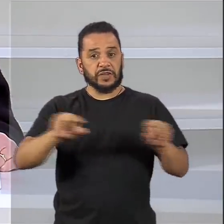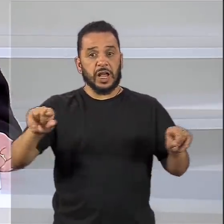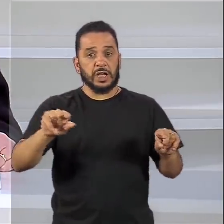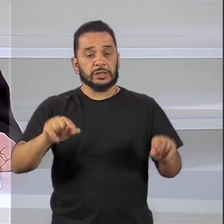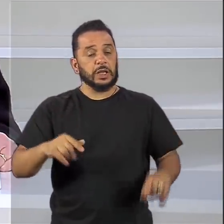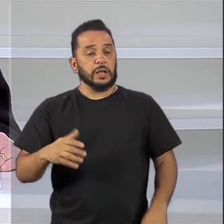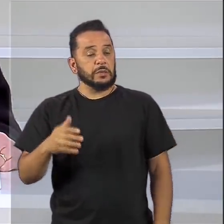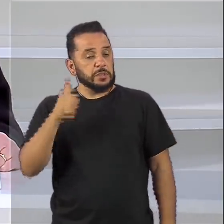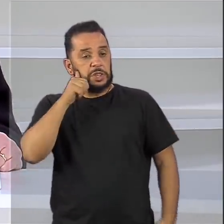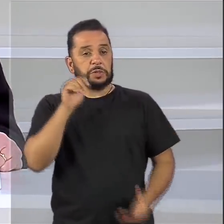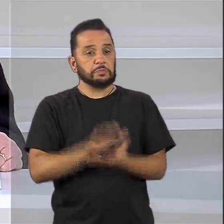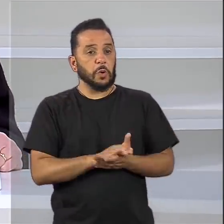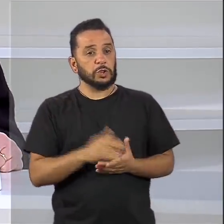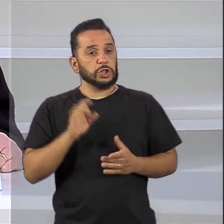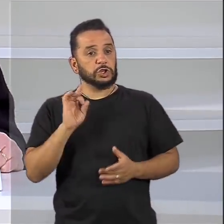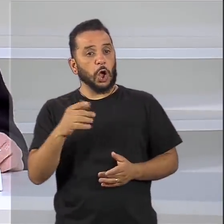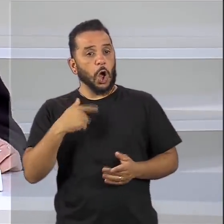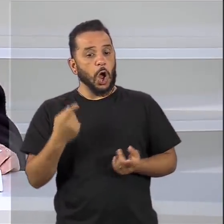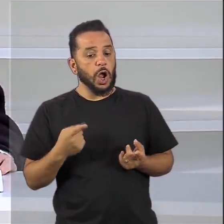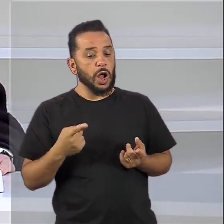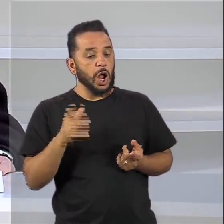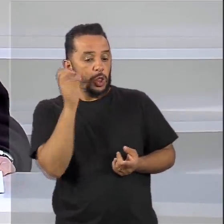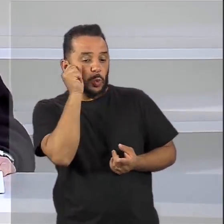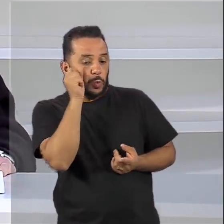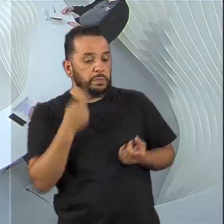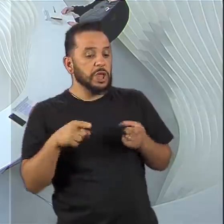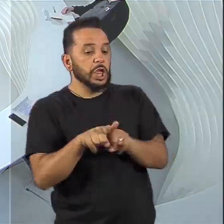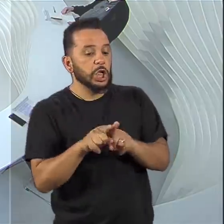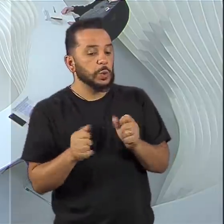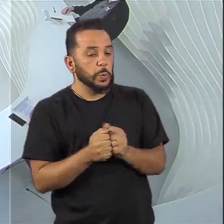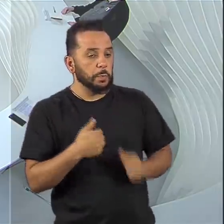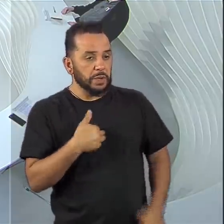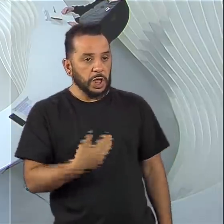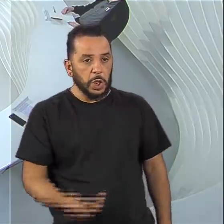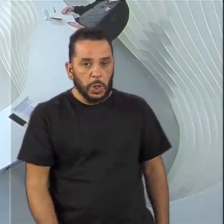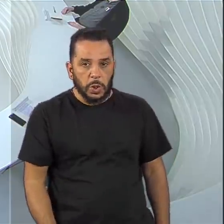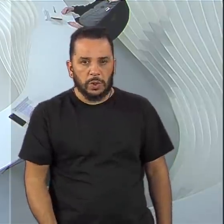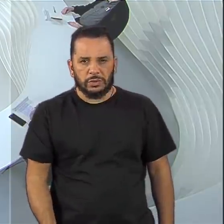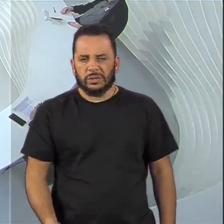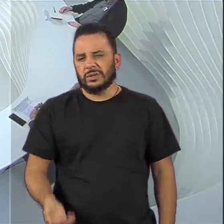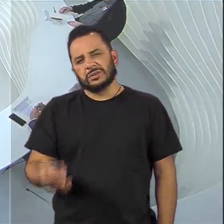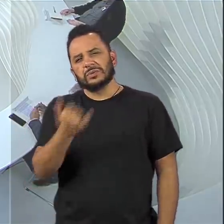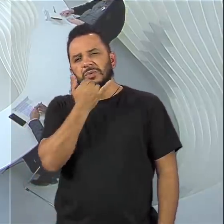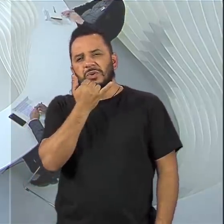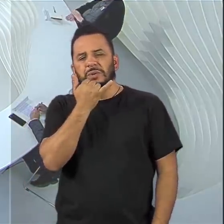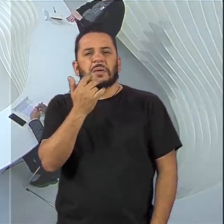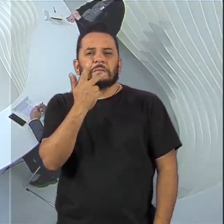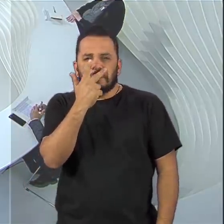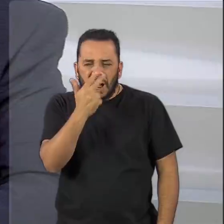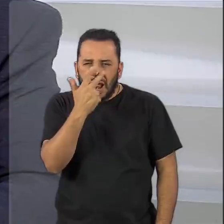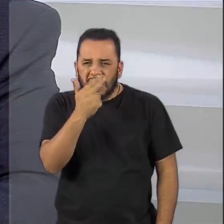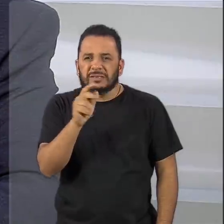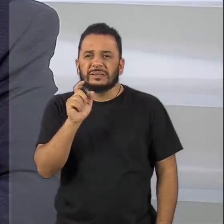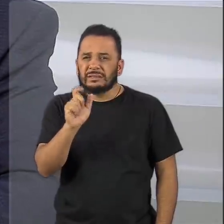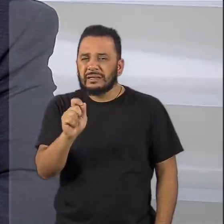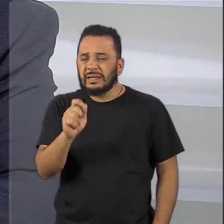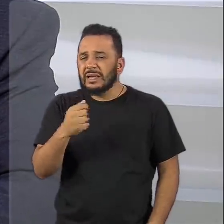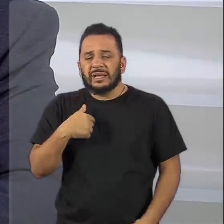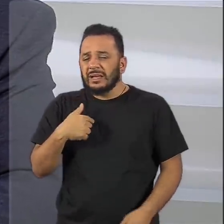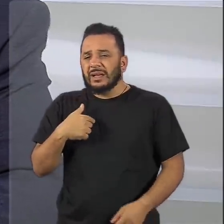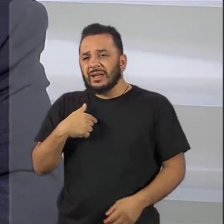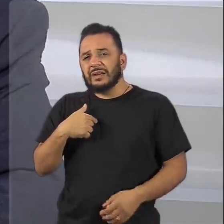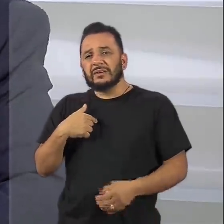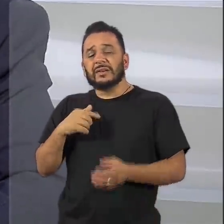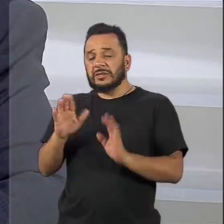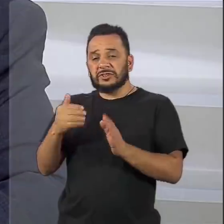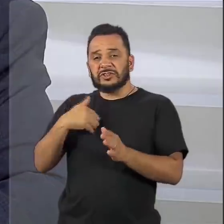dormir comigo, essas bobagens. Ele parece que está brincando de cabra cega na beira do precipício. Né? Ele, a qualquer momento, ele